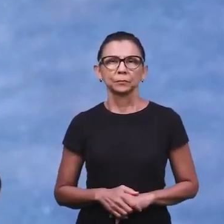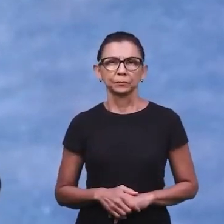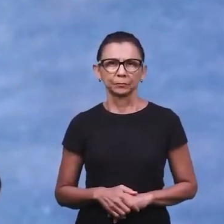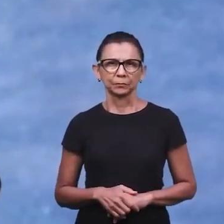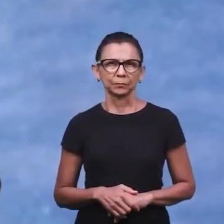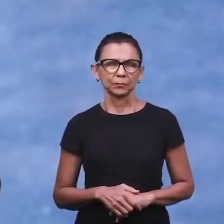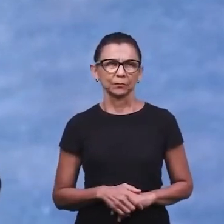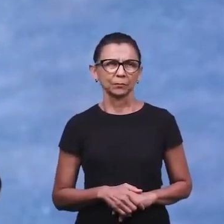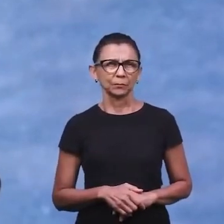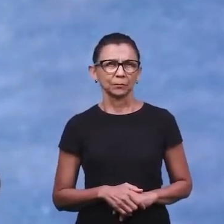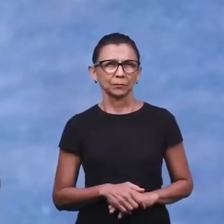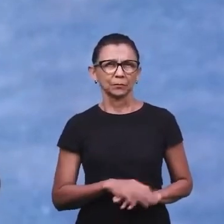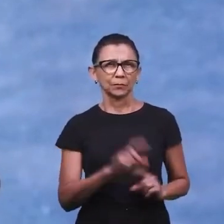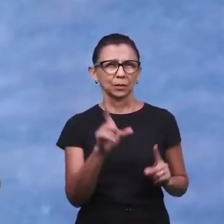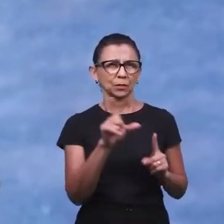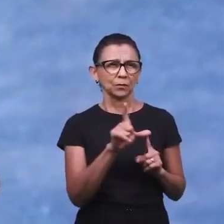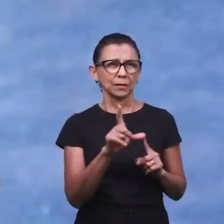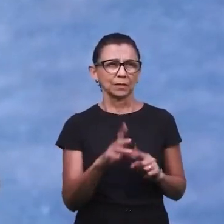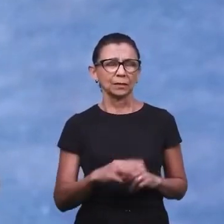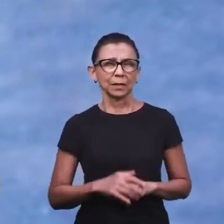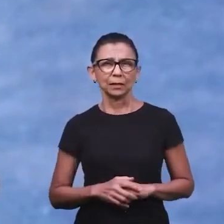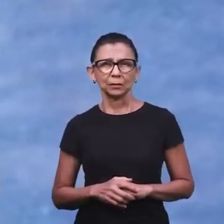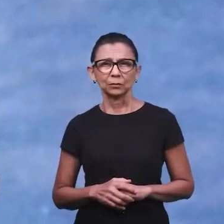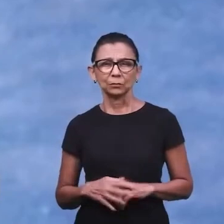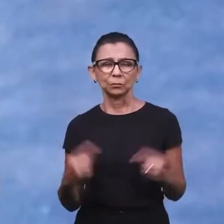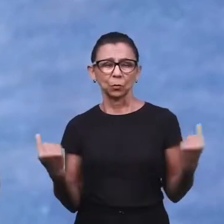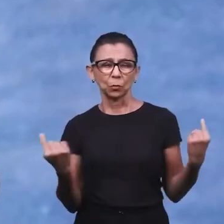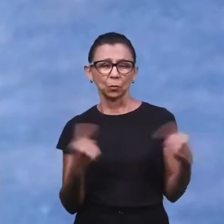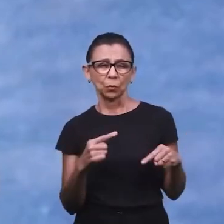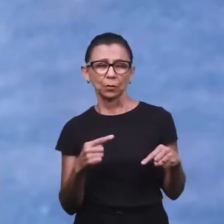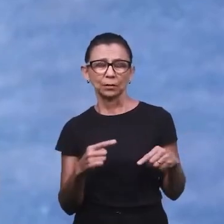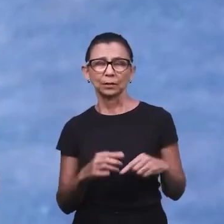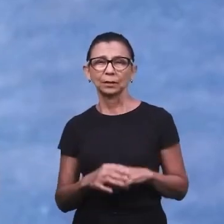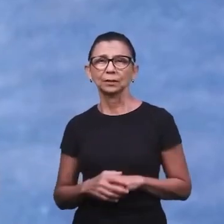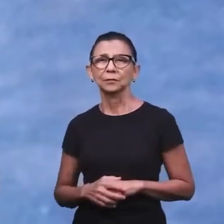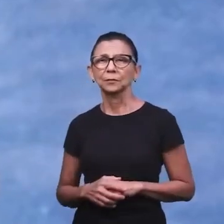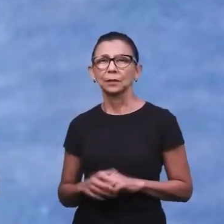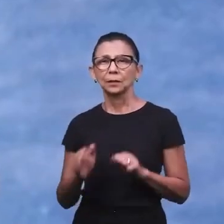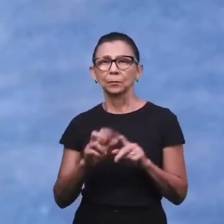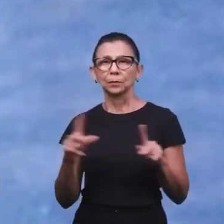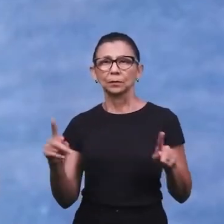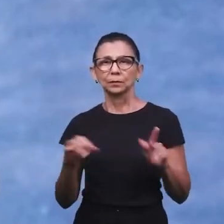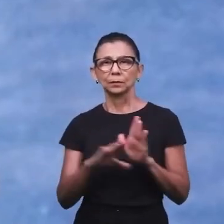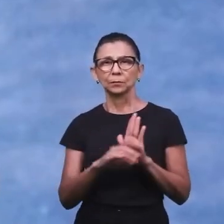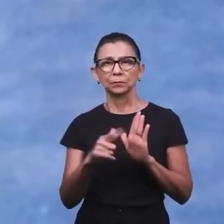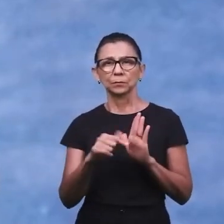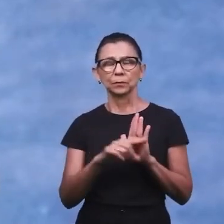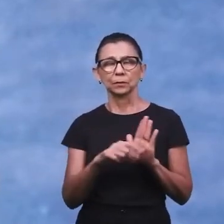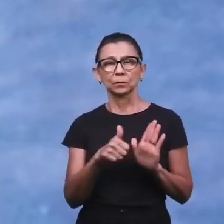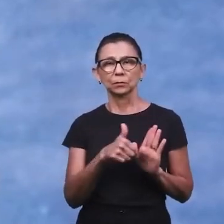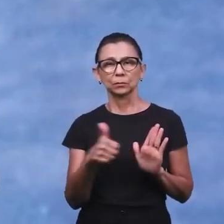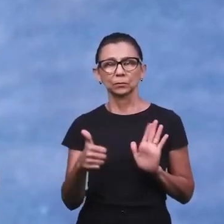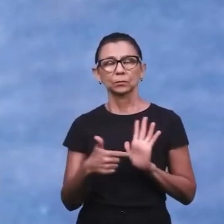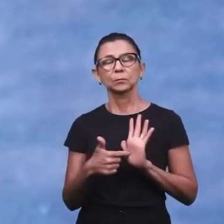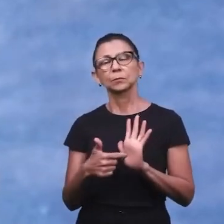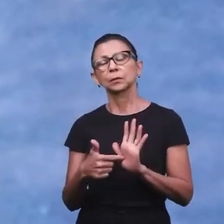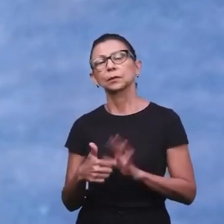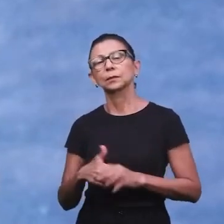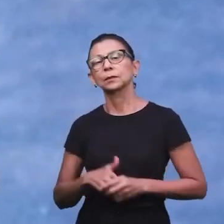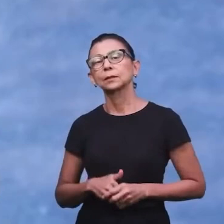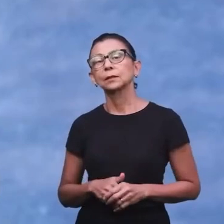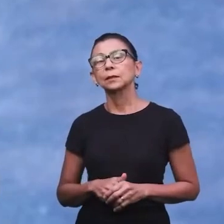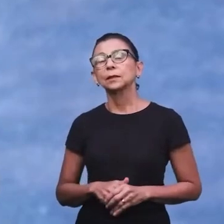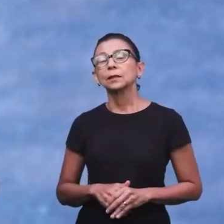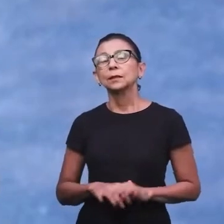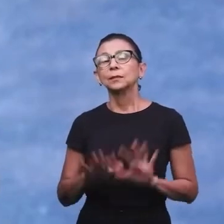os poderes deste mundo ela ela está escrita lá no livro de Apocalipse capítulo 12 Versículo 11 quando diz assim